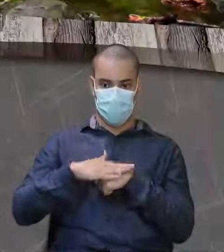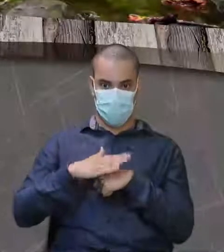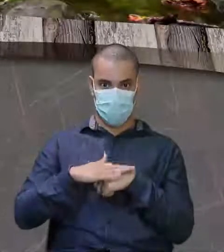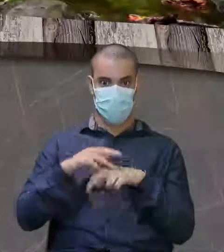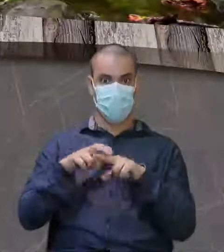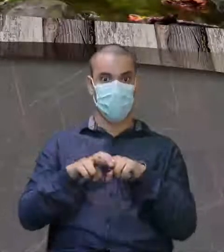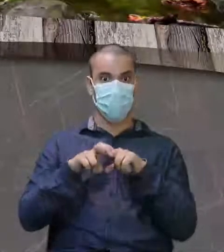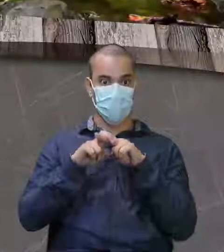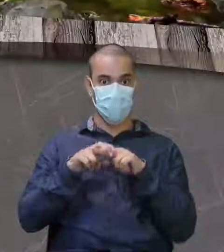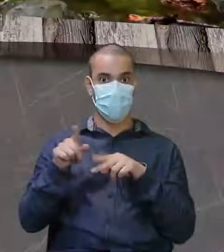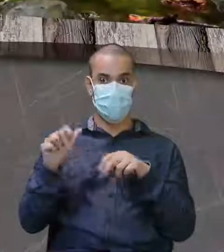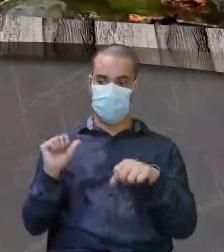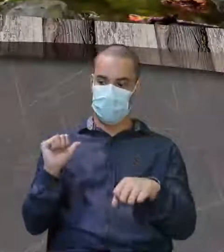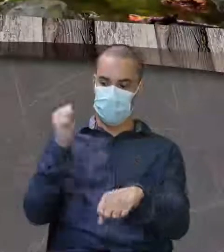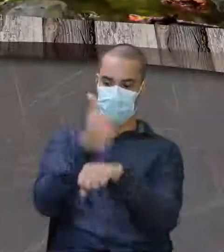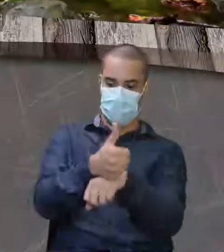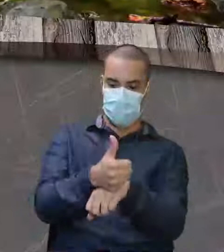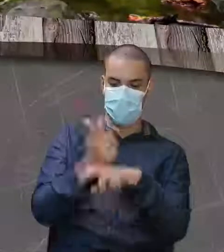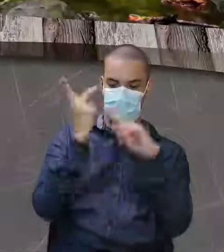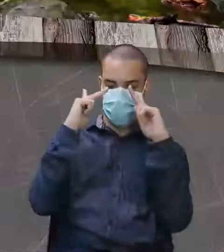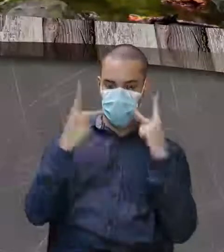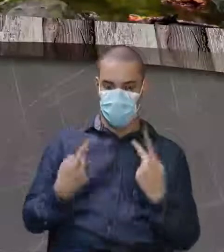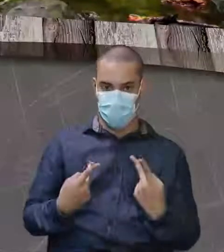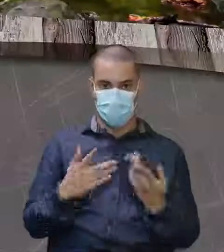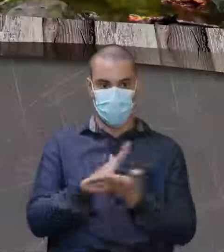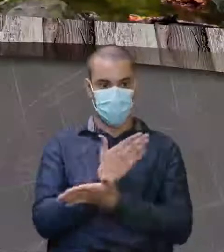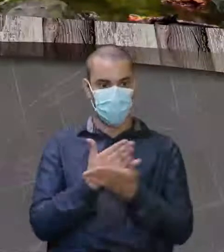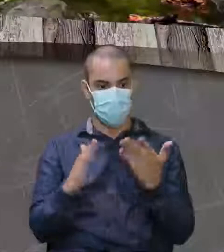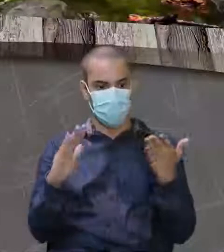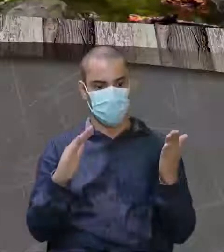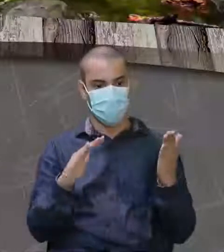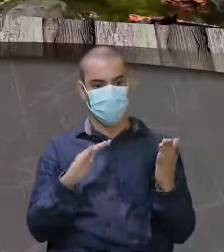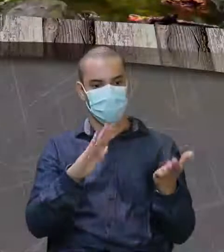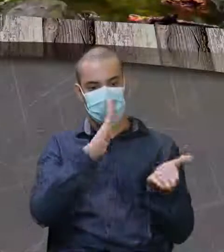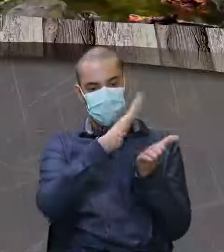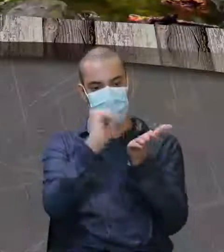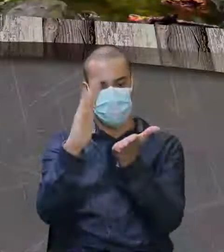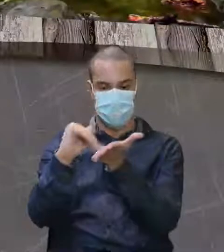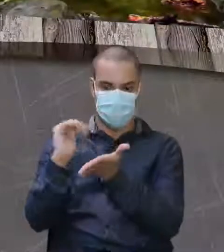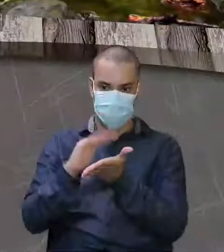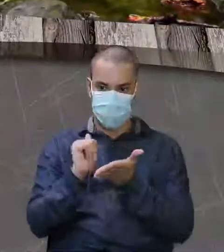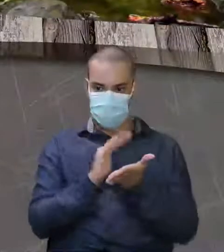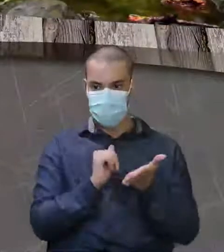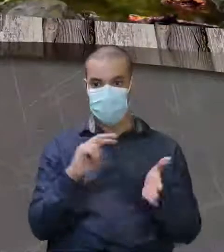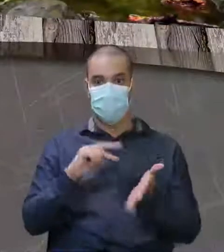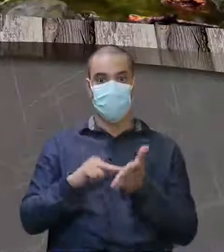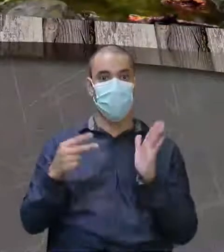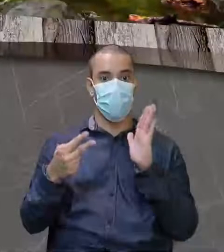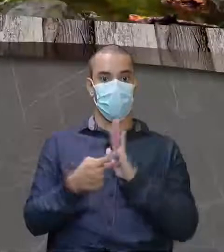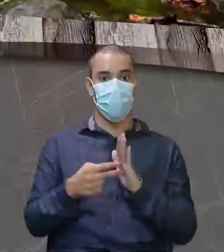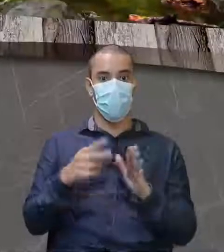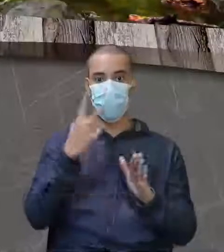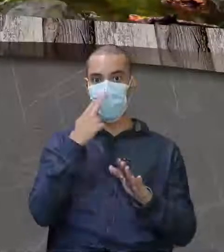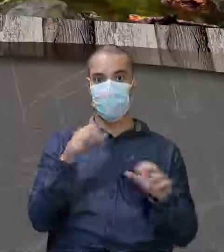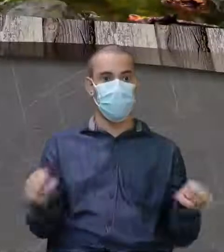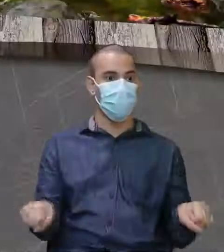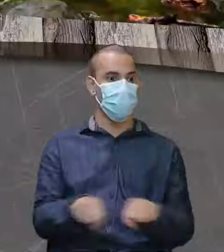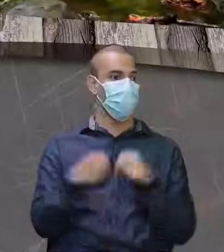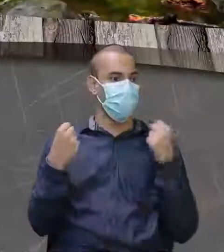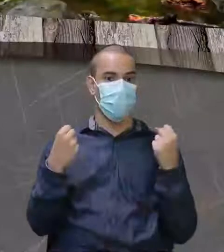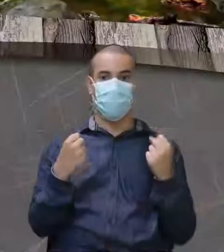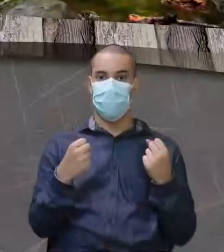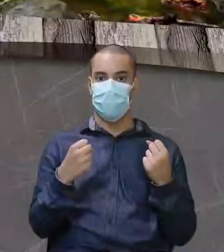a antropização de determinadas regiões acaba por levar ao destruimento da